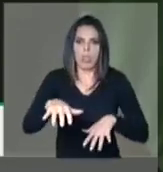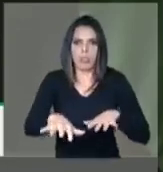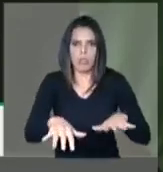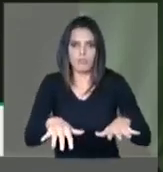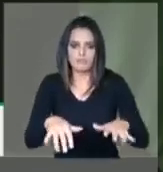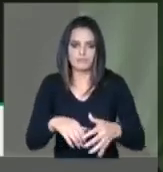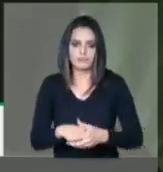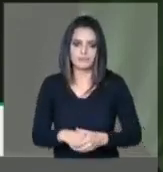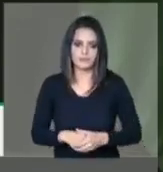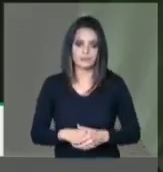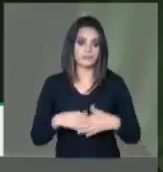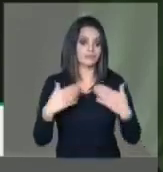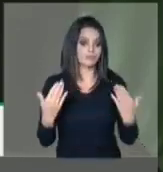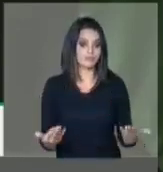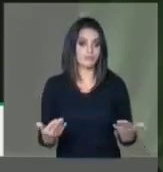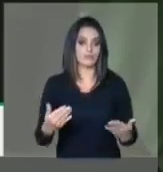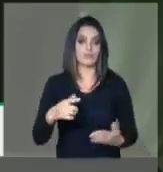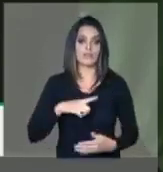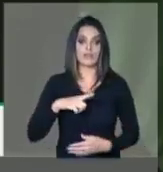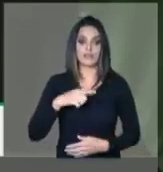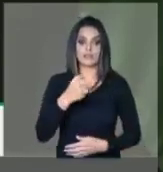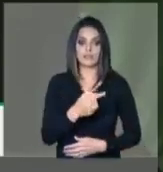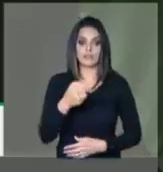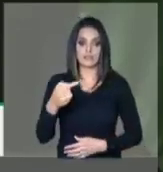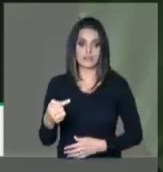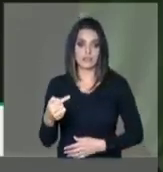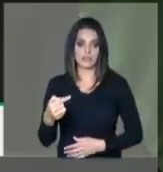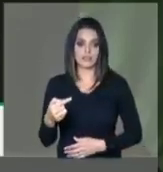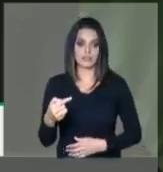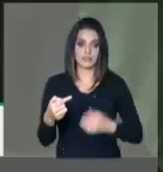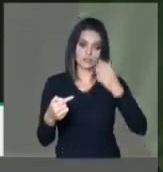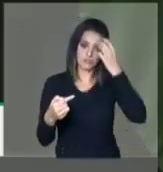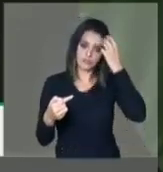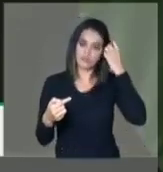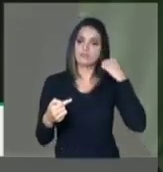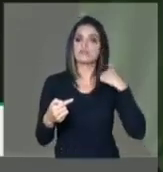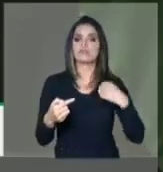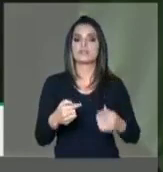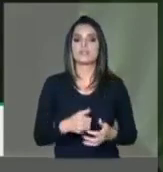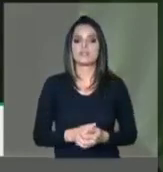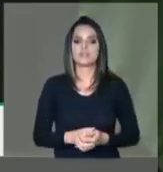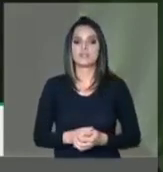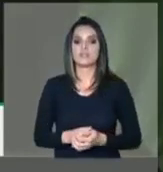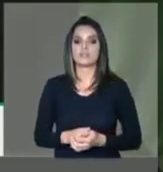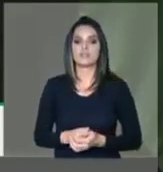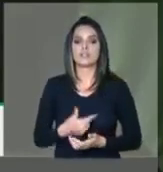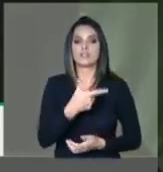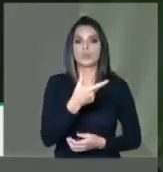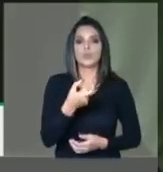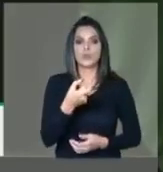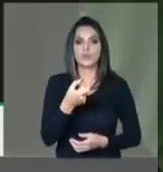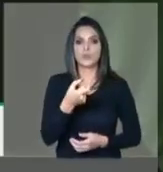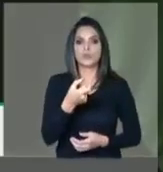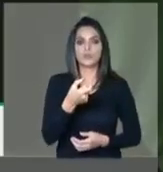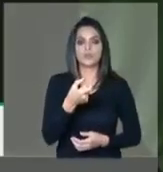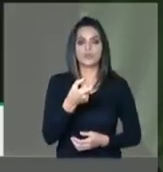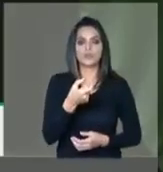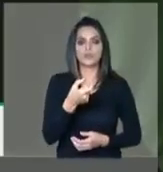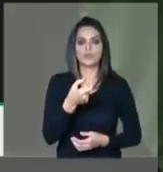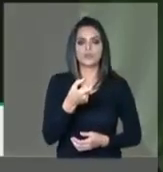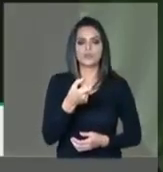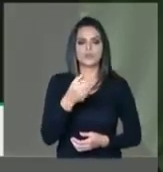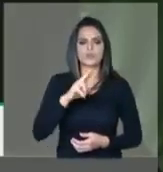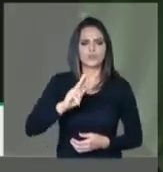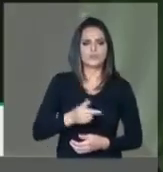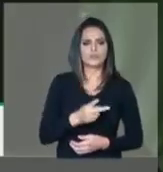em mais de 77 municípios, 2.200 quilômetros de costa que foram atingidos em